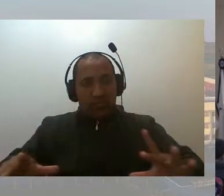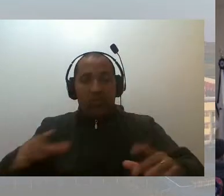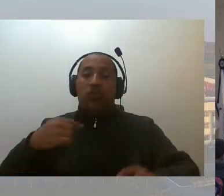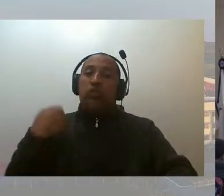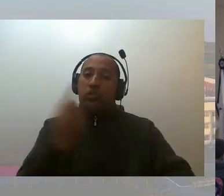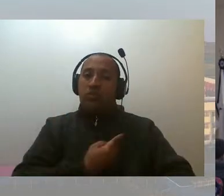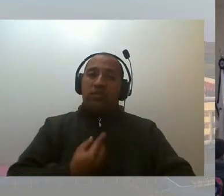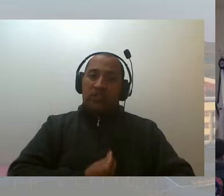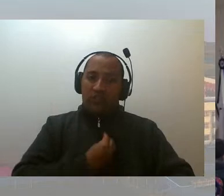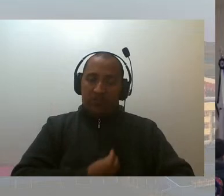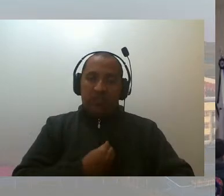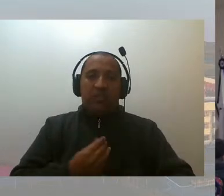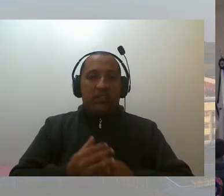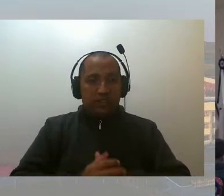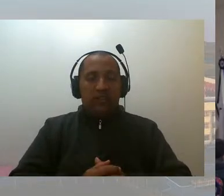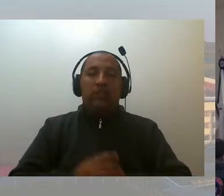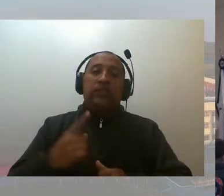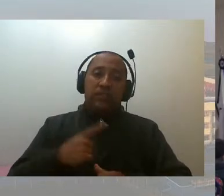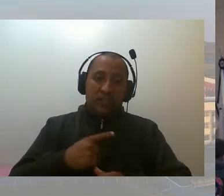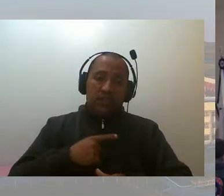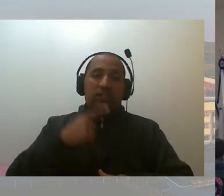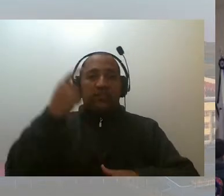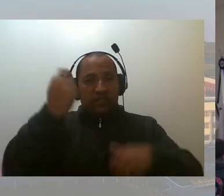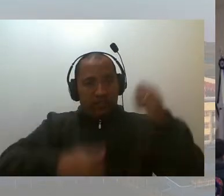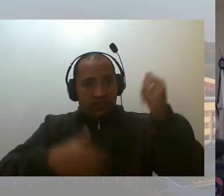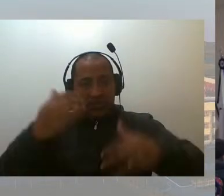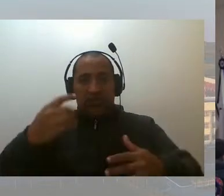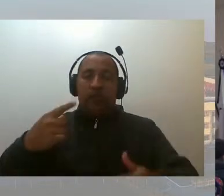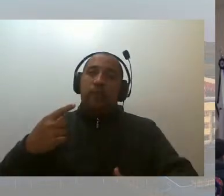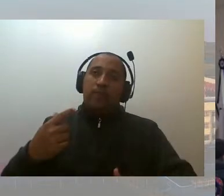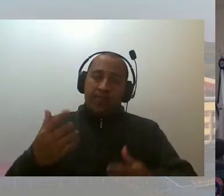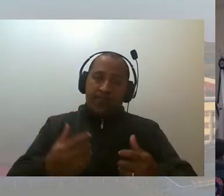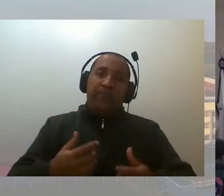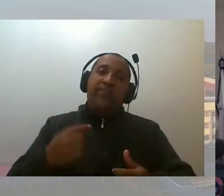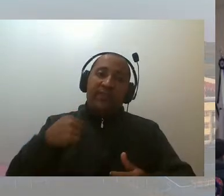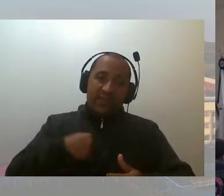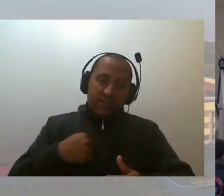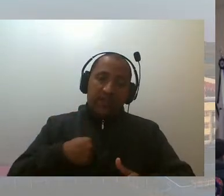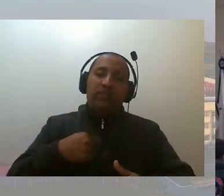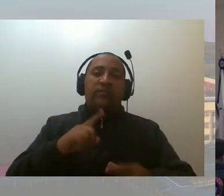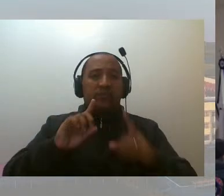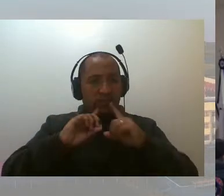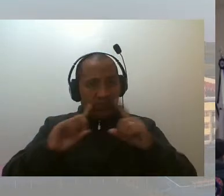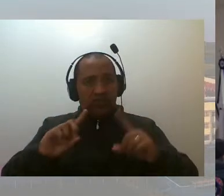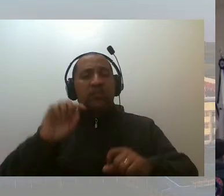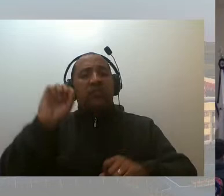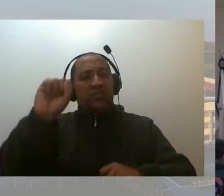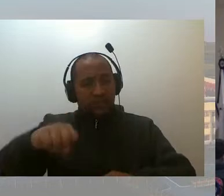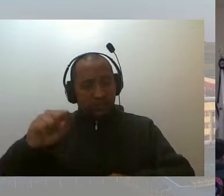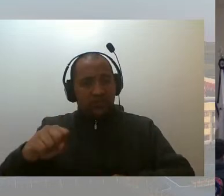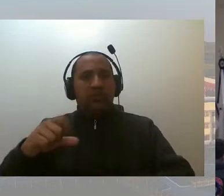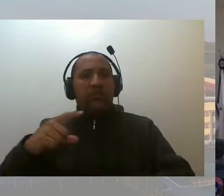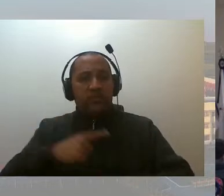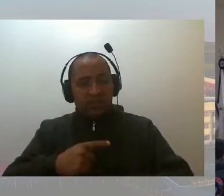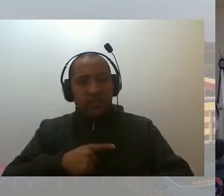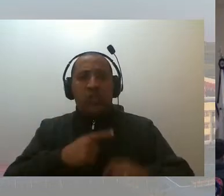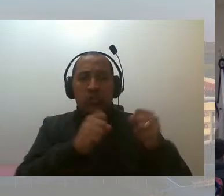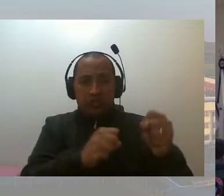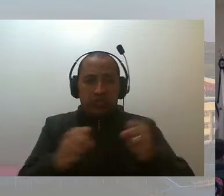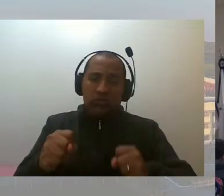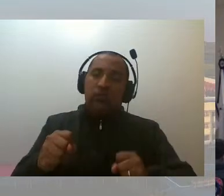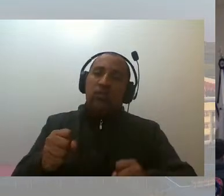E dentro disso, eu quero falar que esse questionamento pode servir, né, se era o melhor